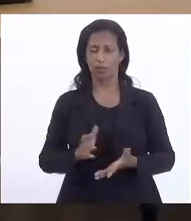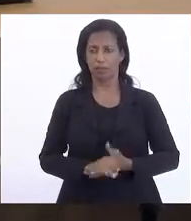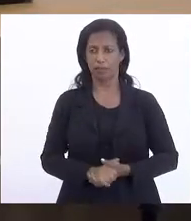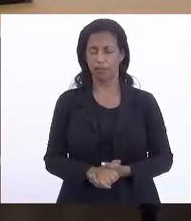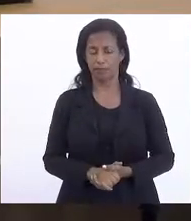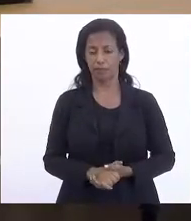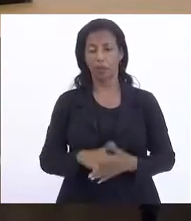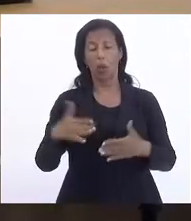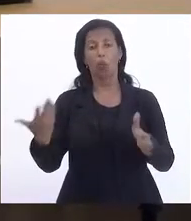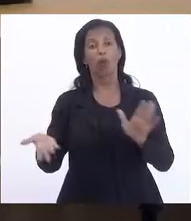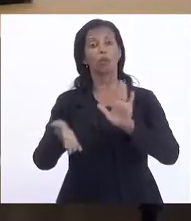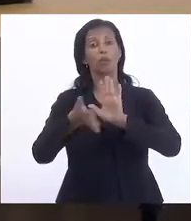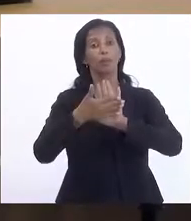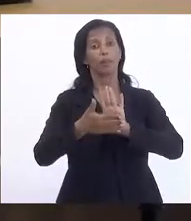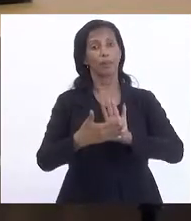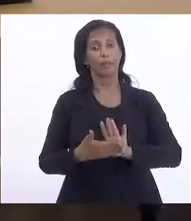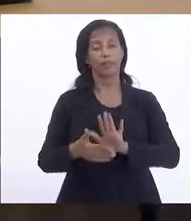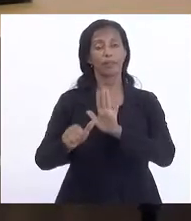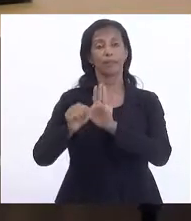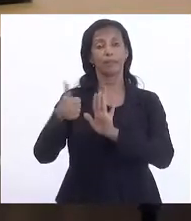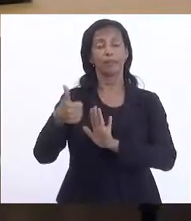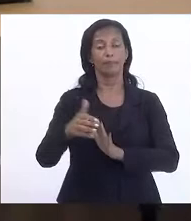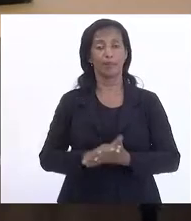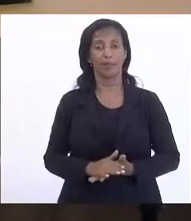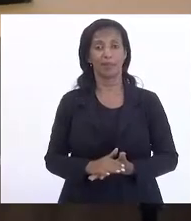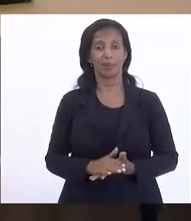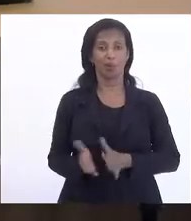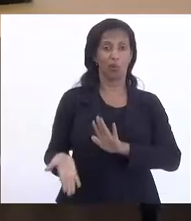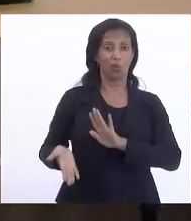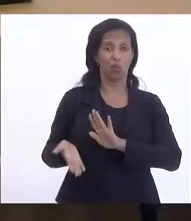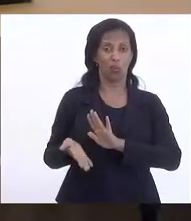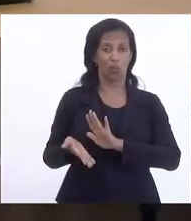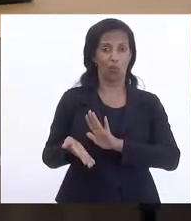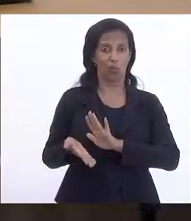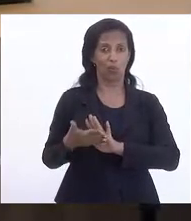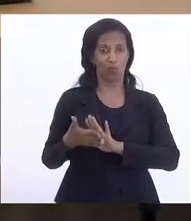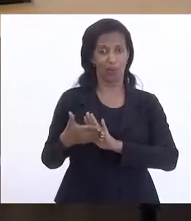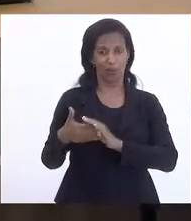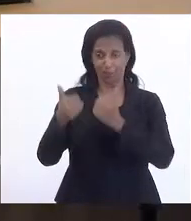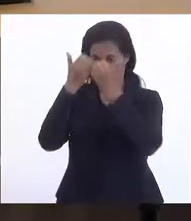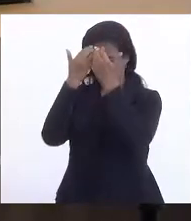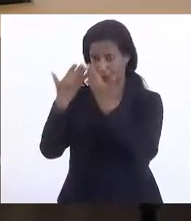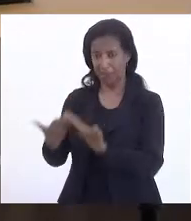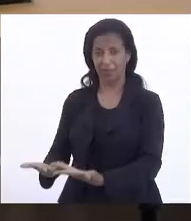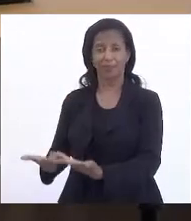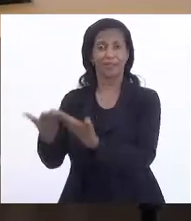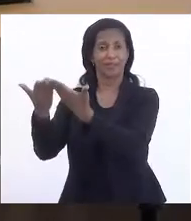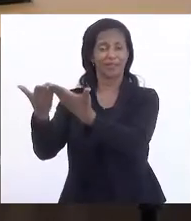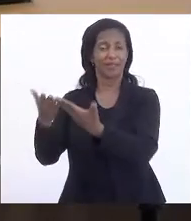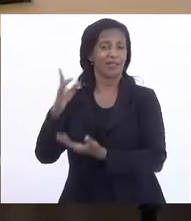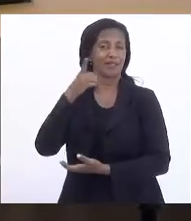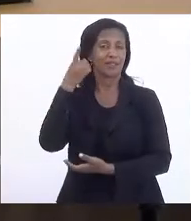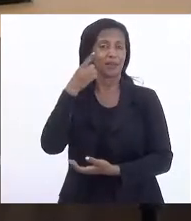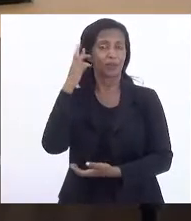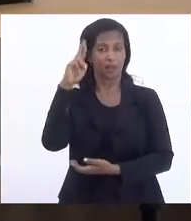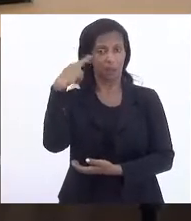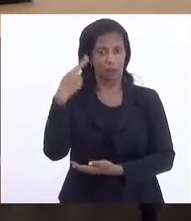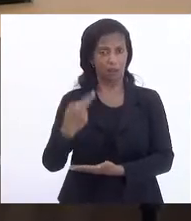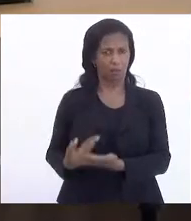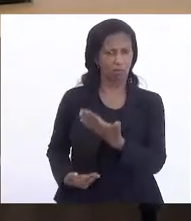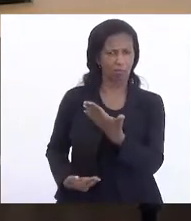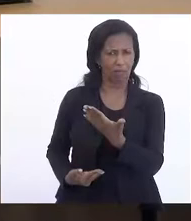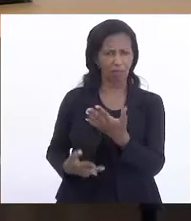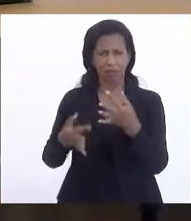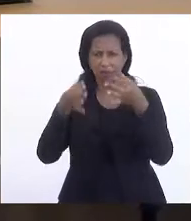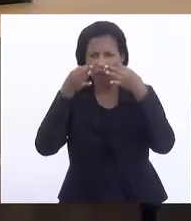Quanto ao parecer, primeiro, mais uma vez louvando a deputada Renata Sousa, que ela está